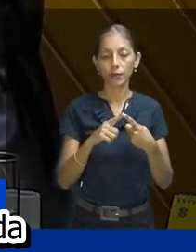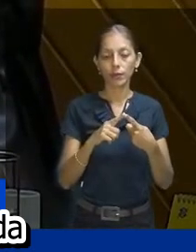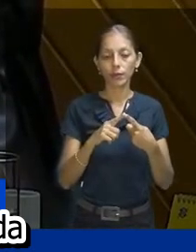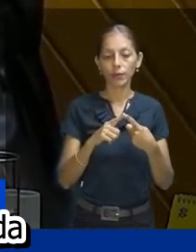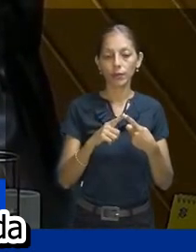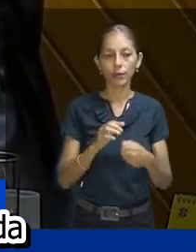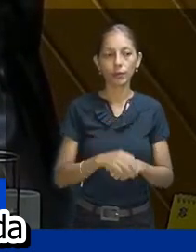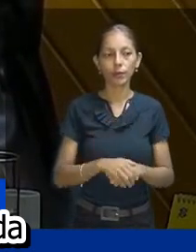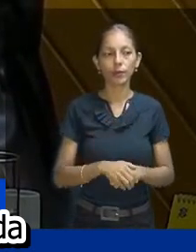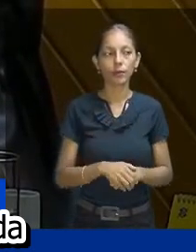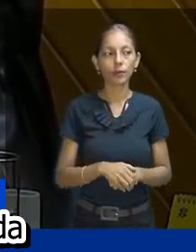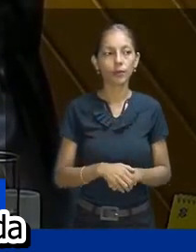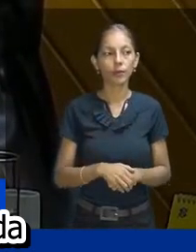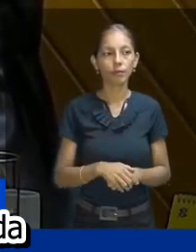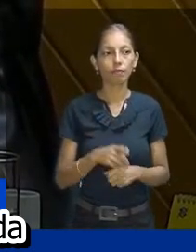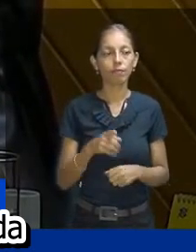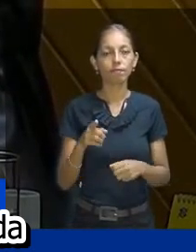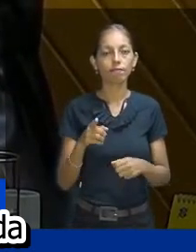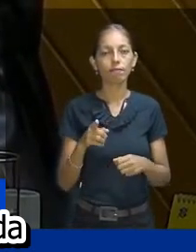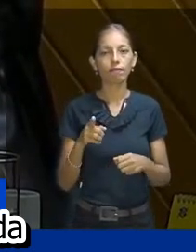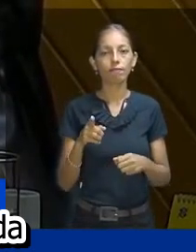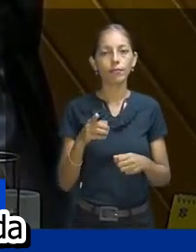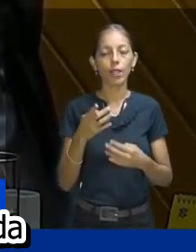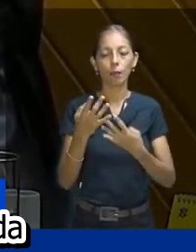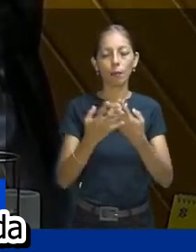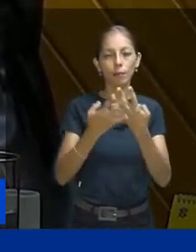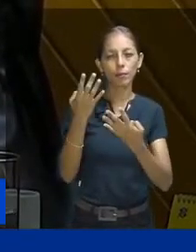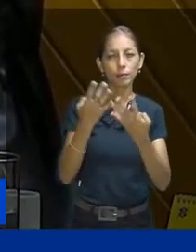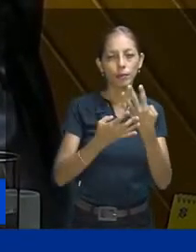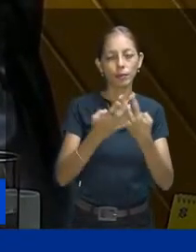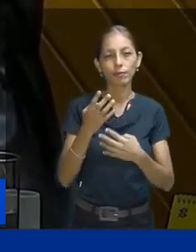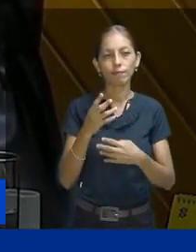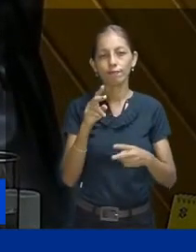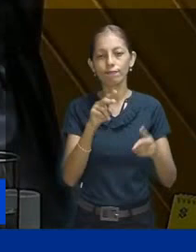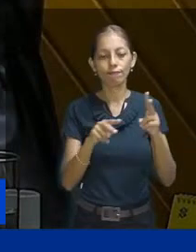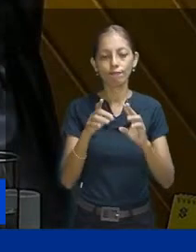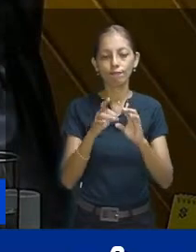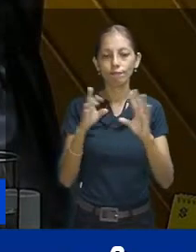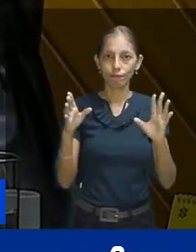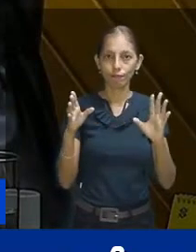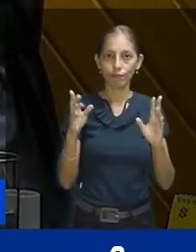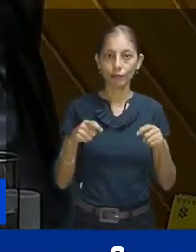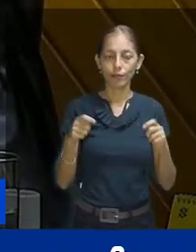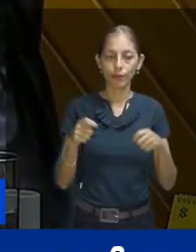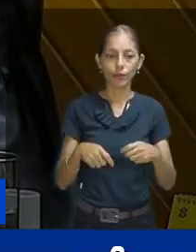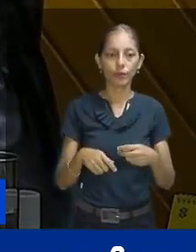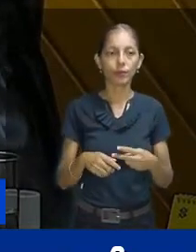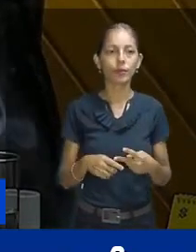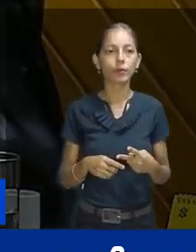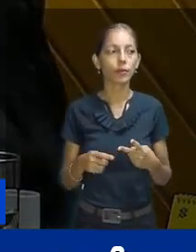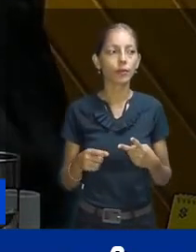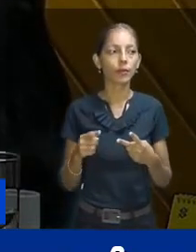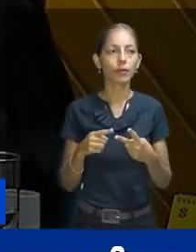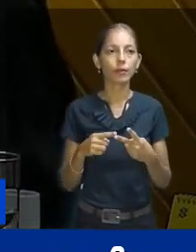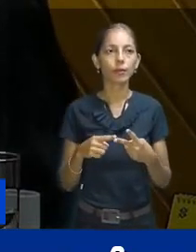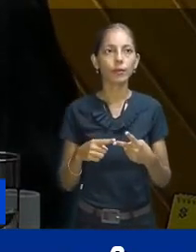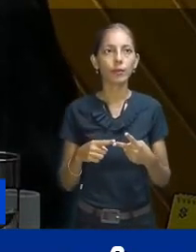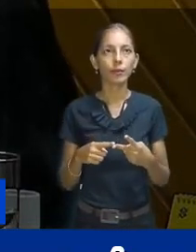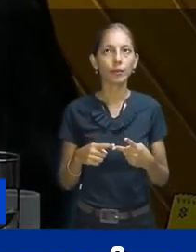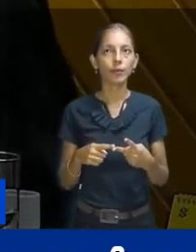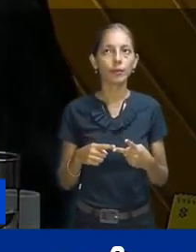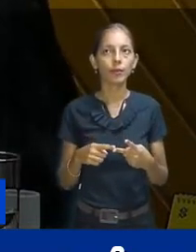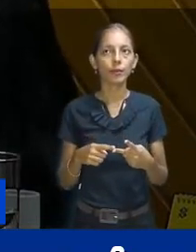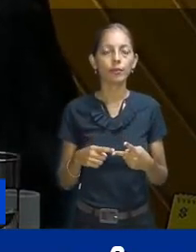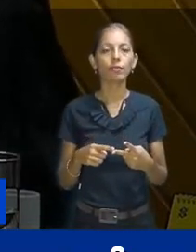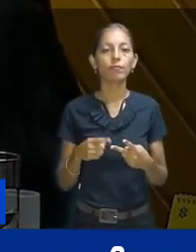dos princípios da transparência, razoabilidade e economicidade. No primeiro precedente, quando houve